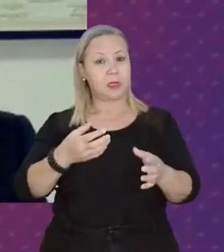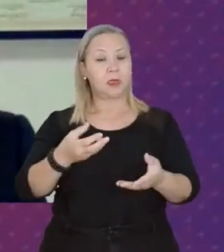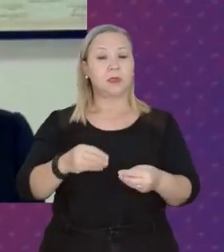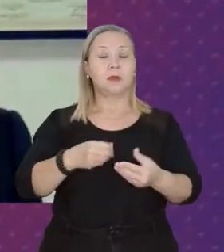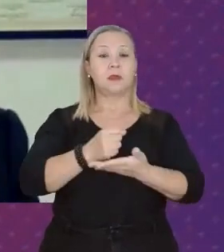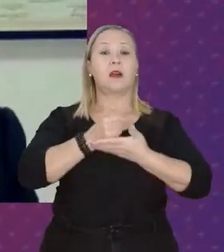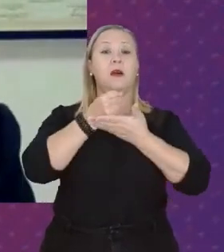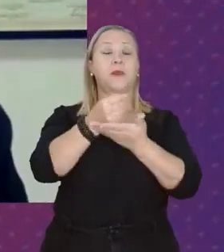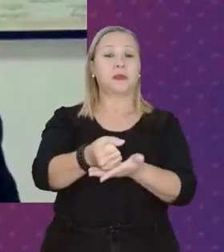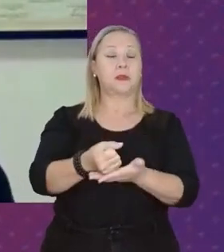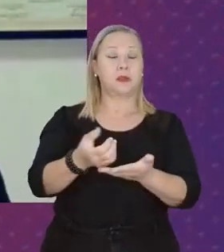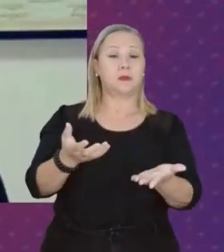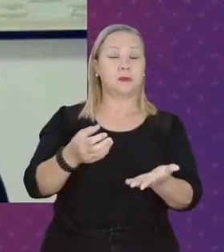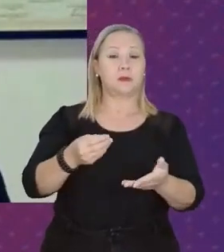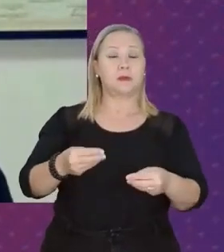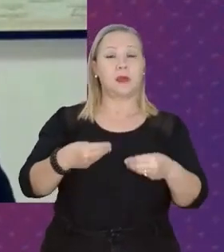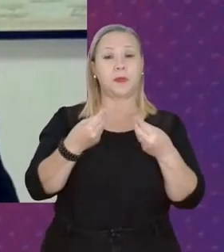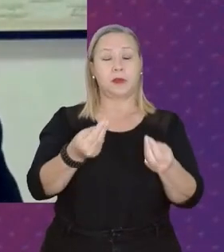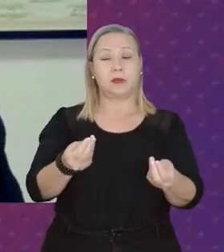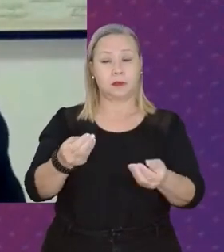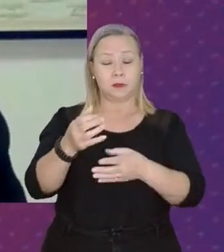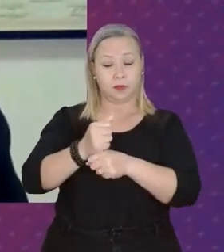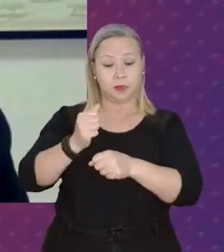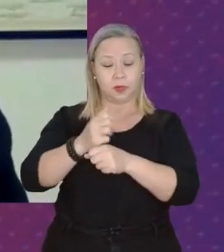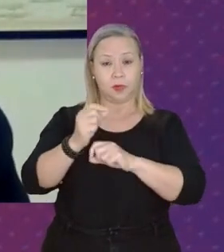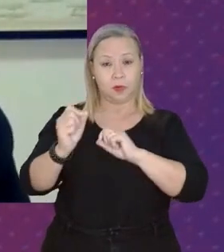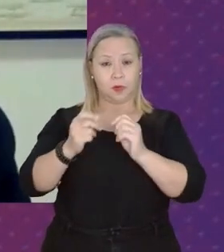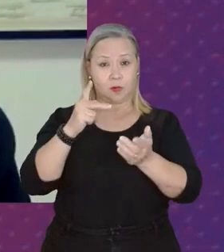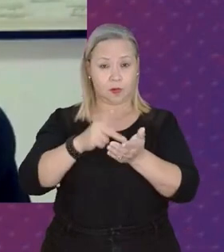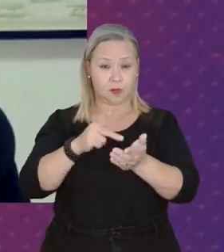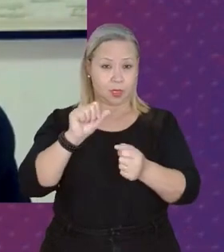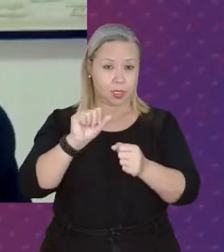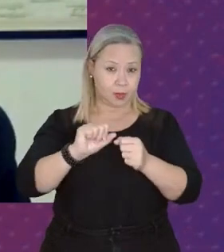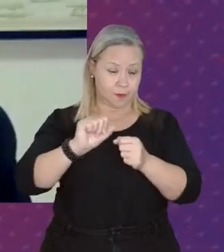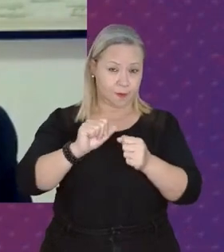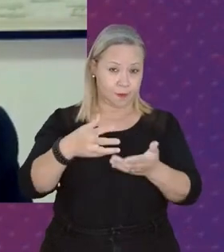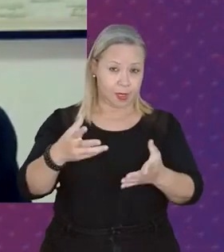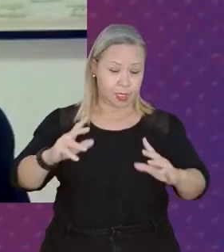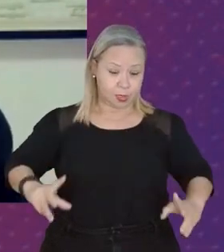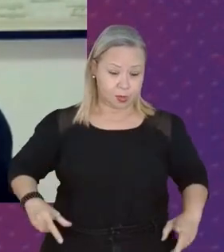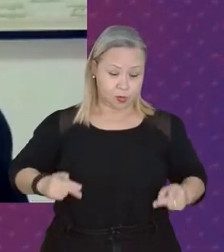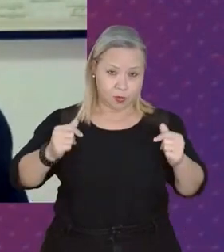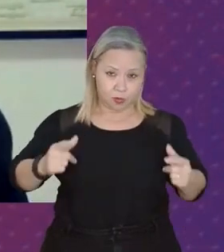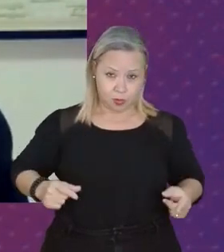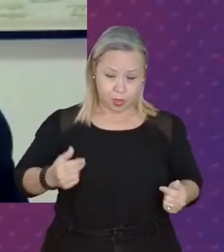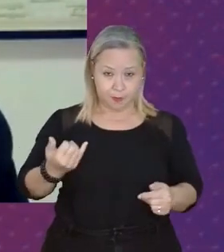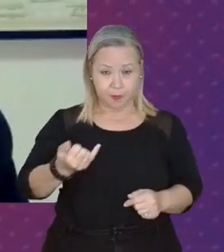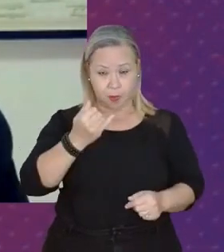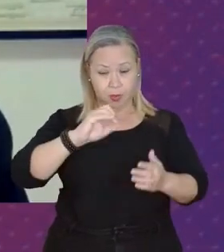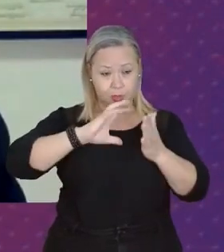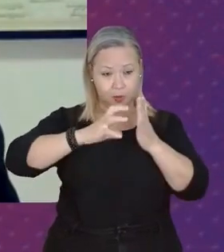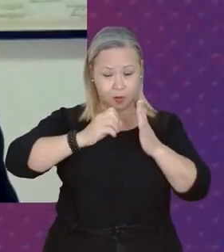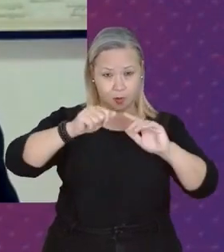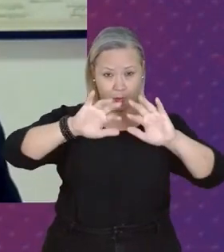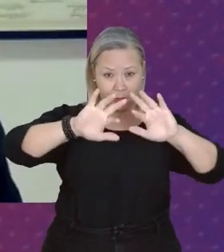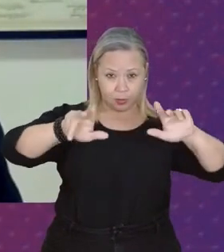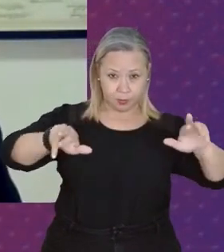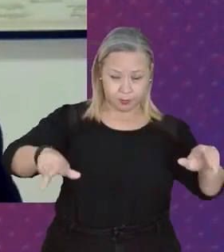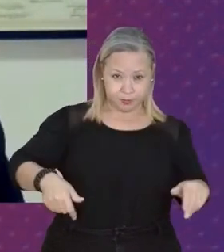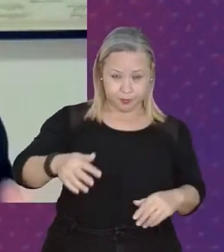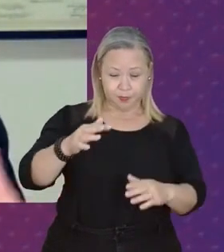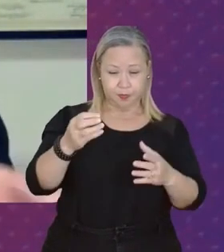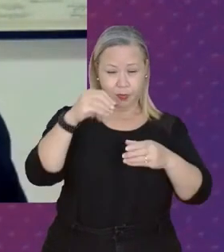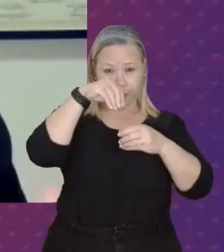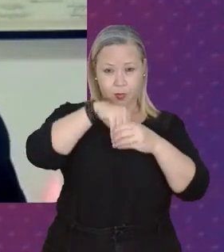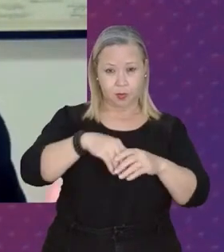partido político que realizou o gasto. Então, é importante que todos os partidos que integrem a federação, quando eles